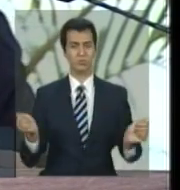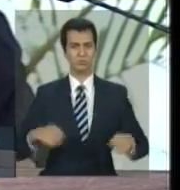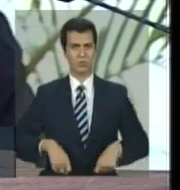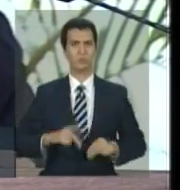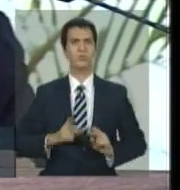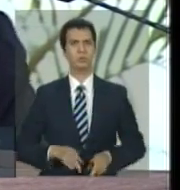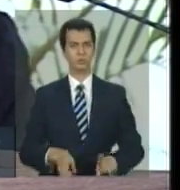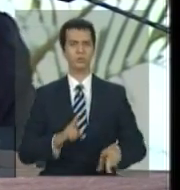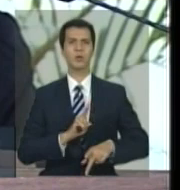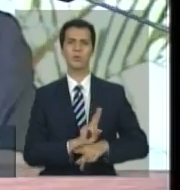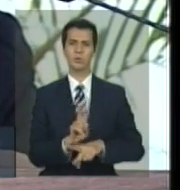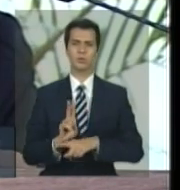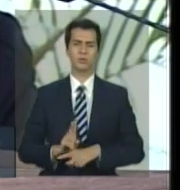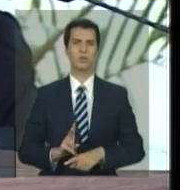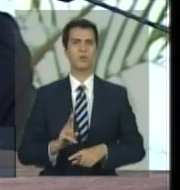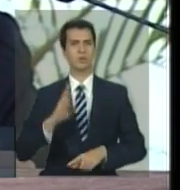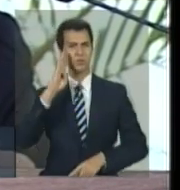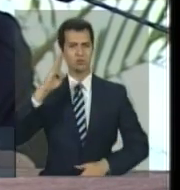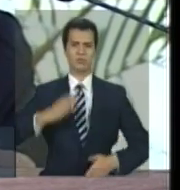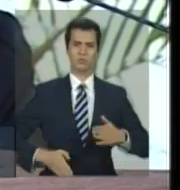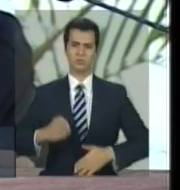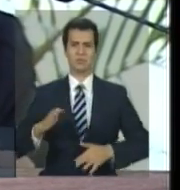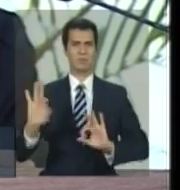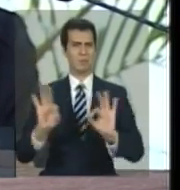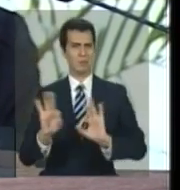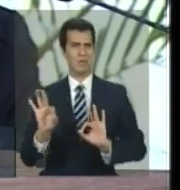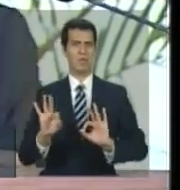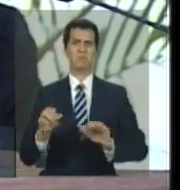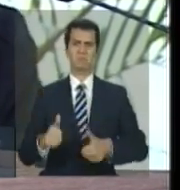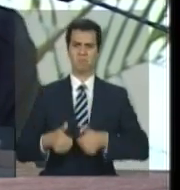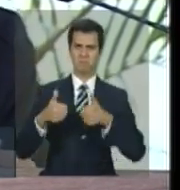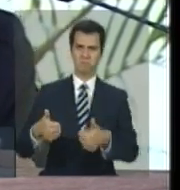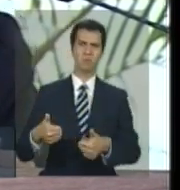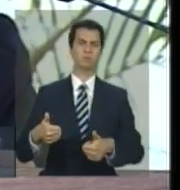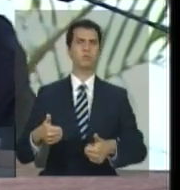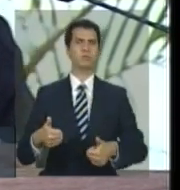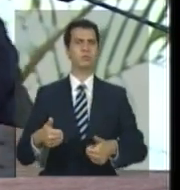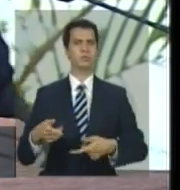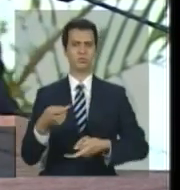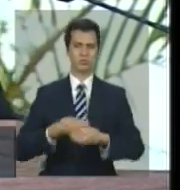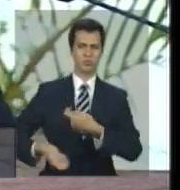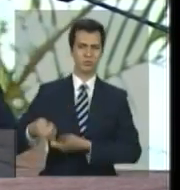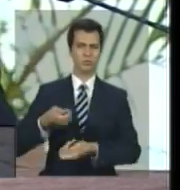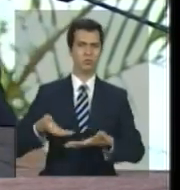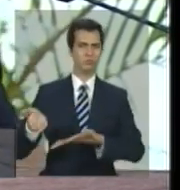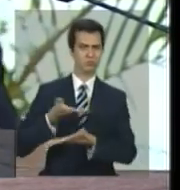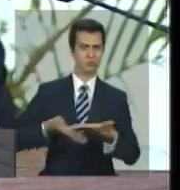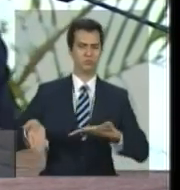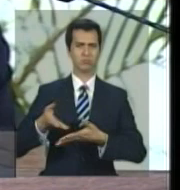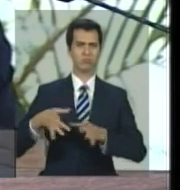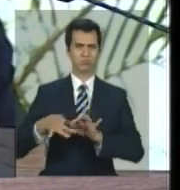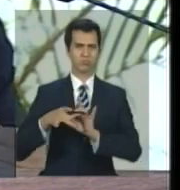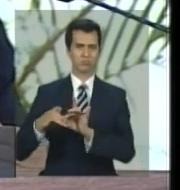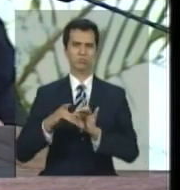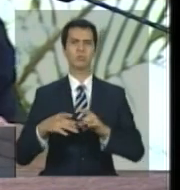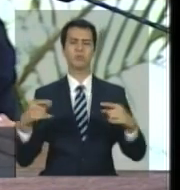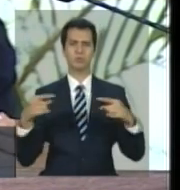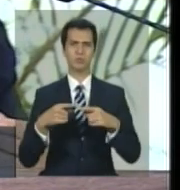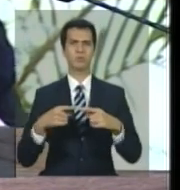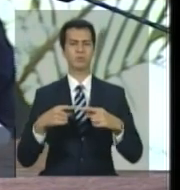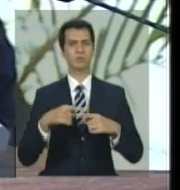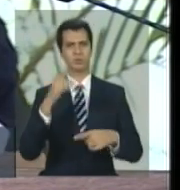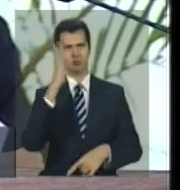tenha Forças Armadas equipadas, preparadas, bem articuladas entre si, de forma compatível com a